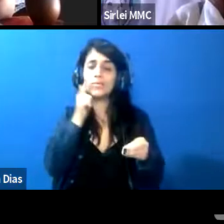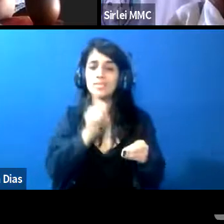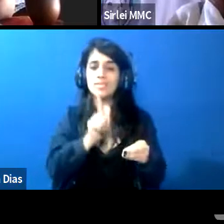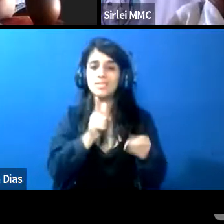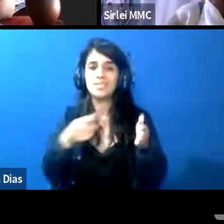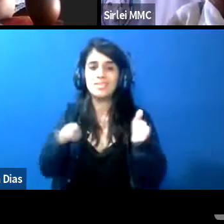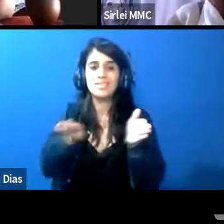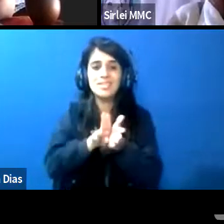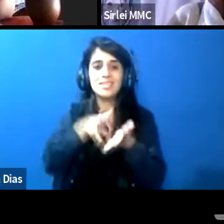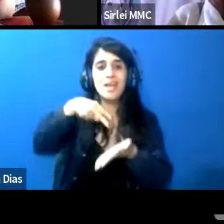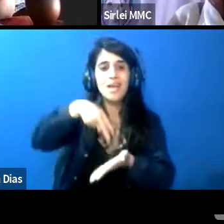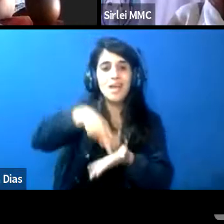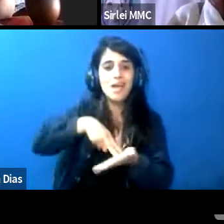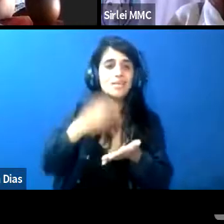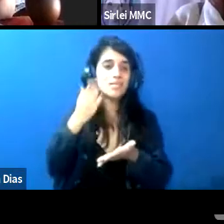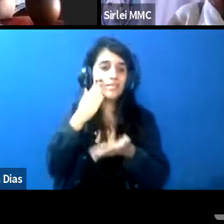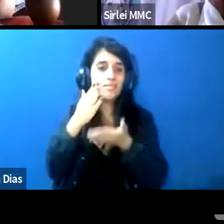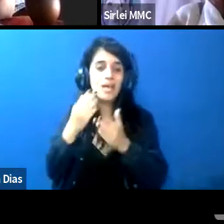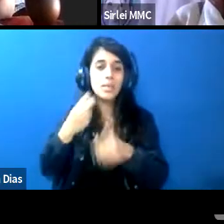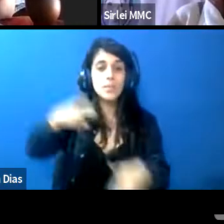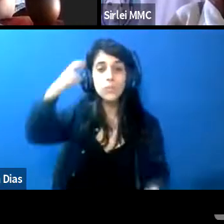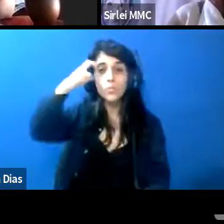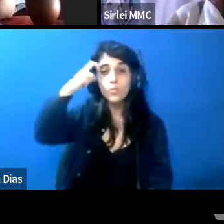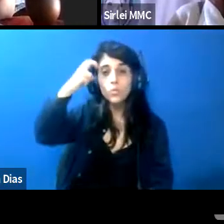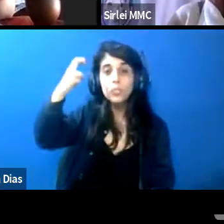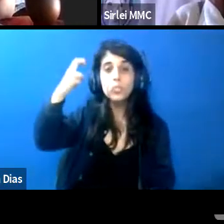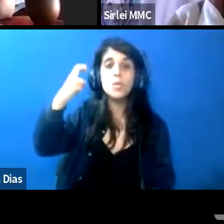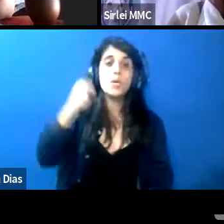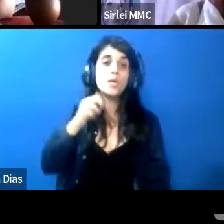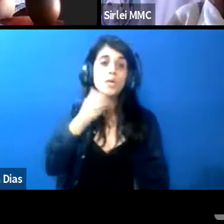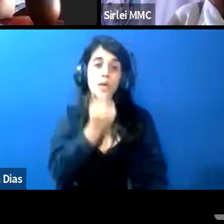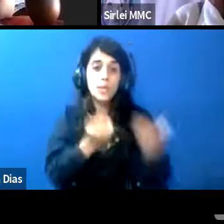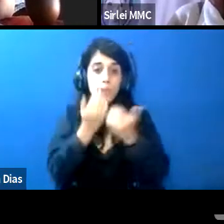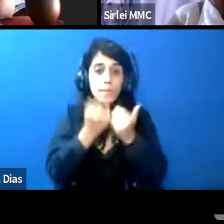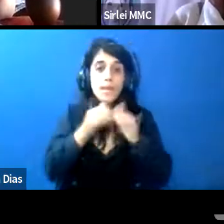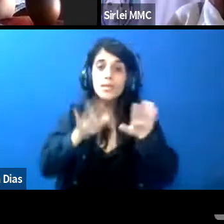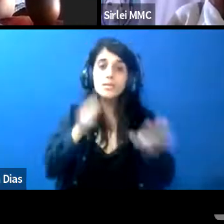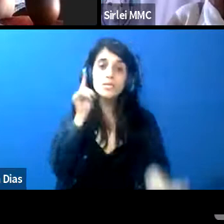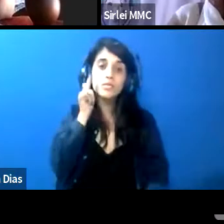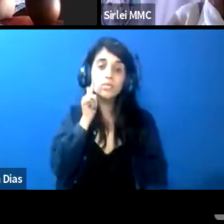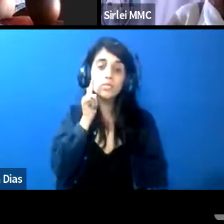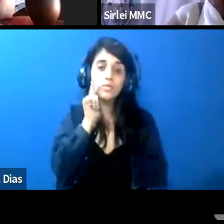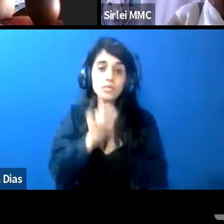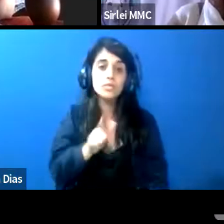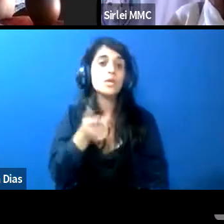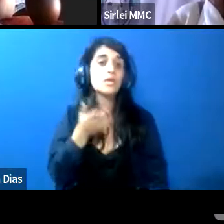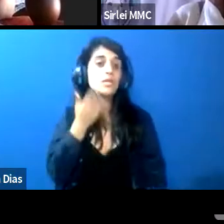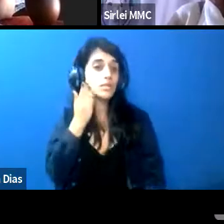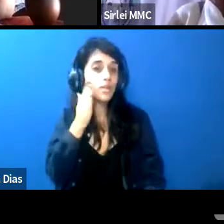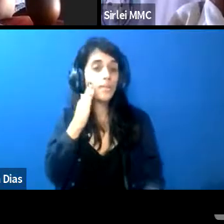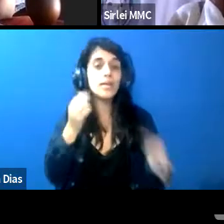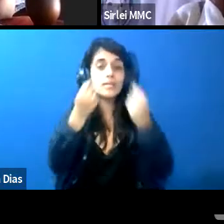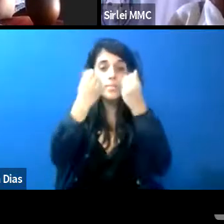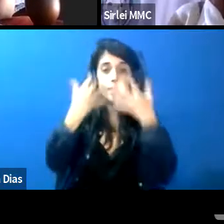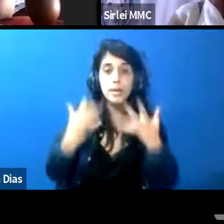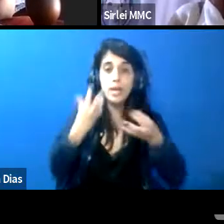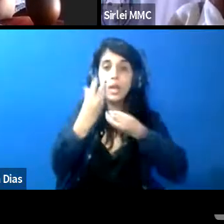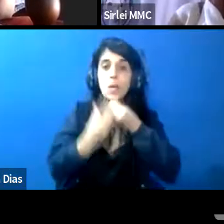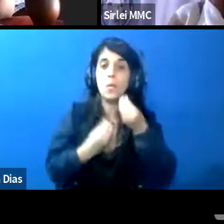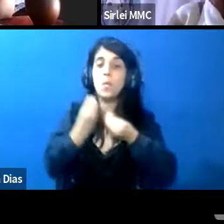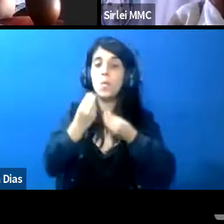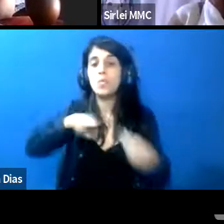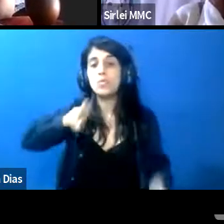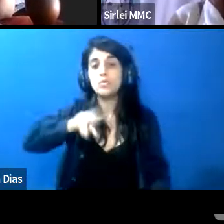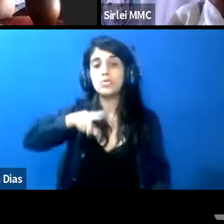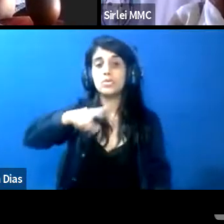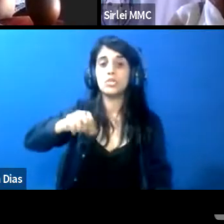chegadas à cultura do alimento, da produção de um xarope, de uma pomada, do cultivo. E aí, por